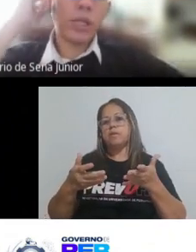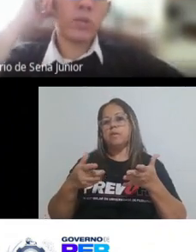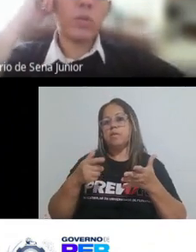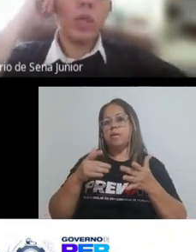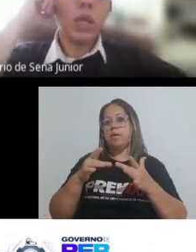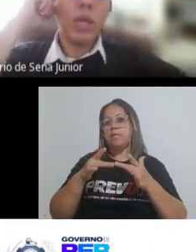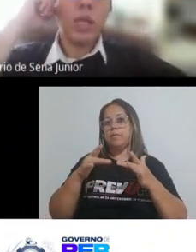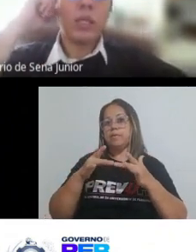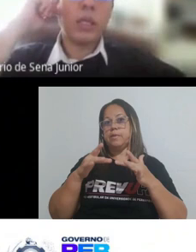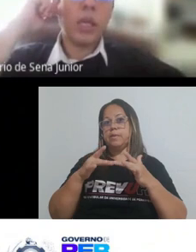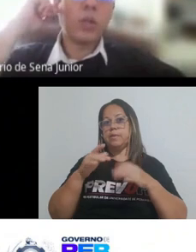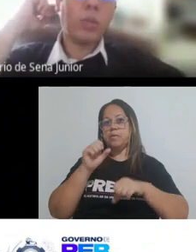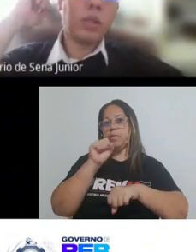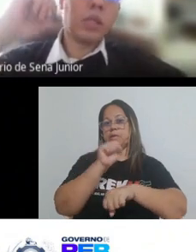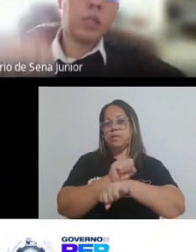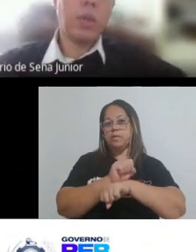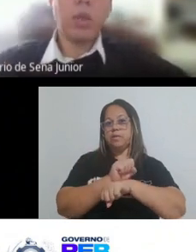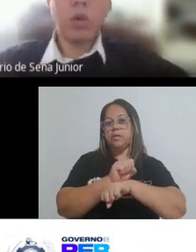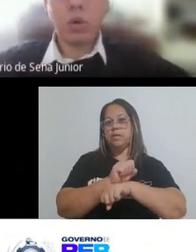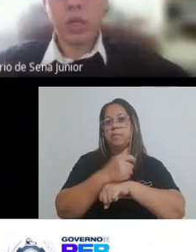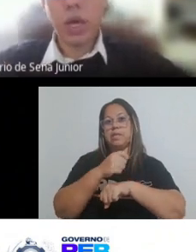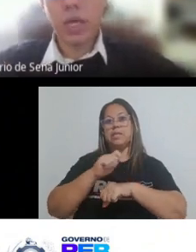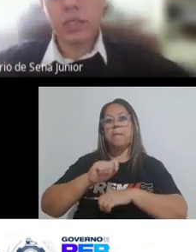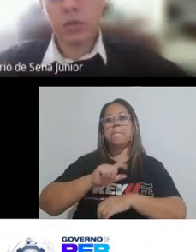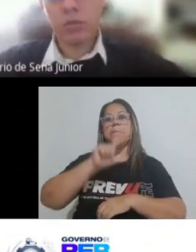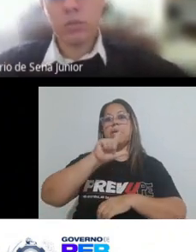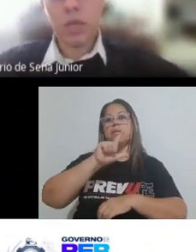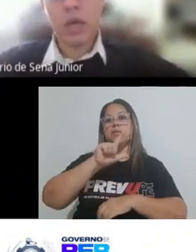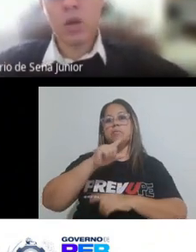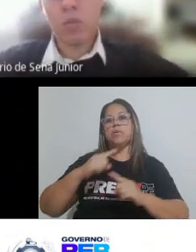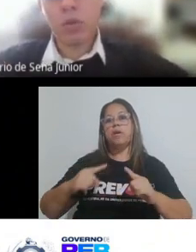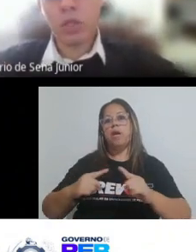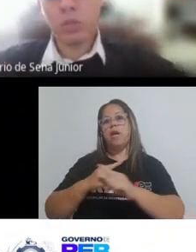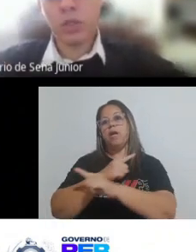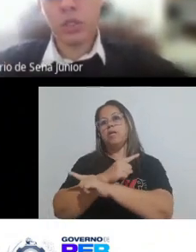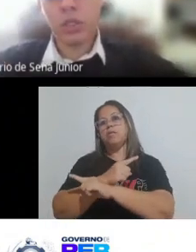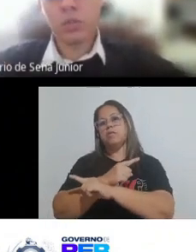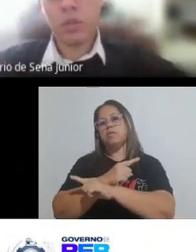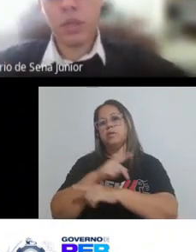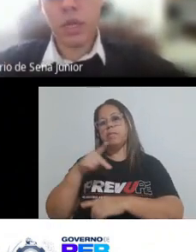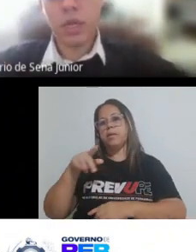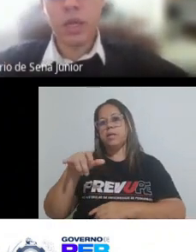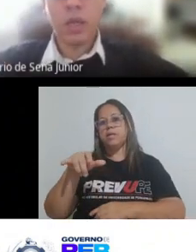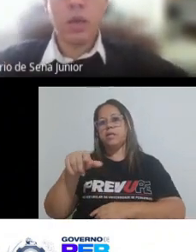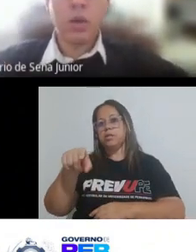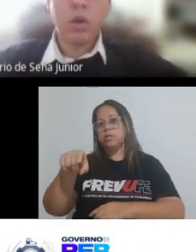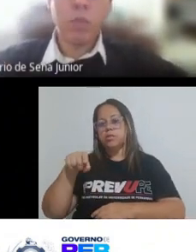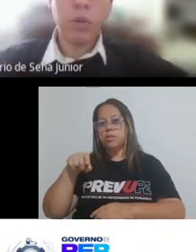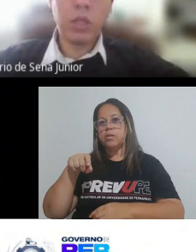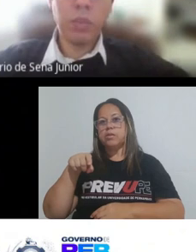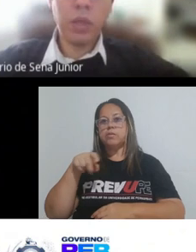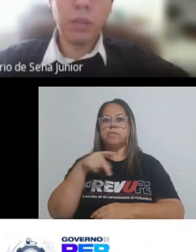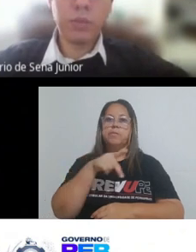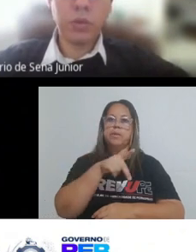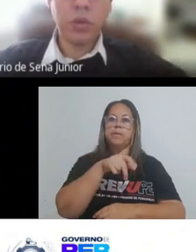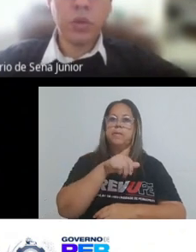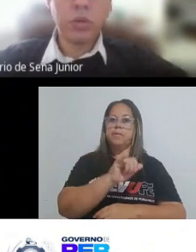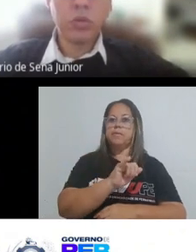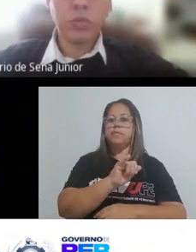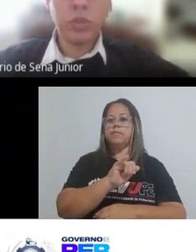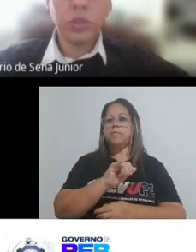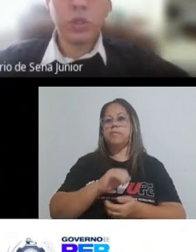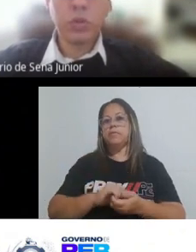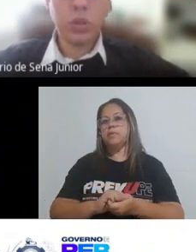estático naturalmente tem que ser maior que a razão da componente PX pela componente PY.